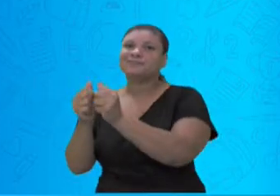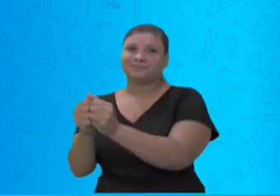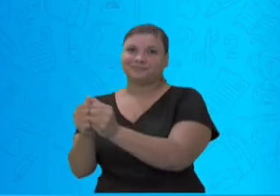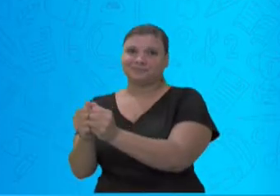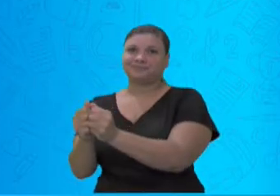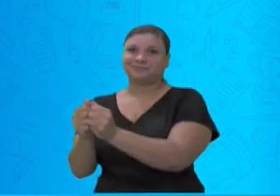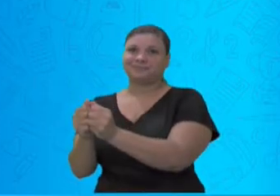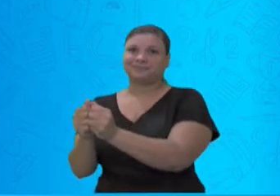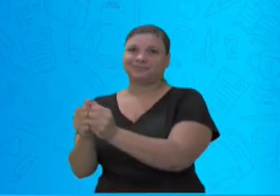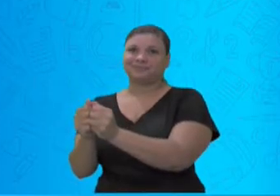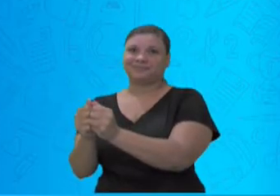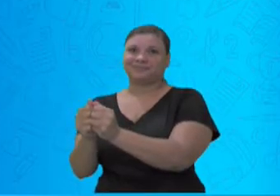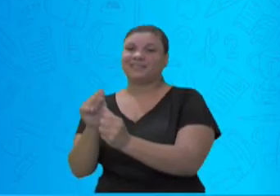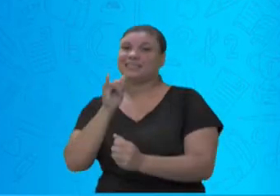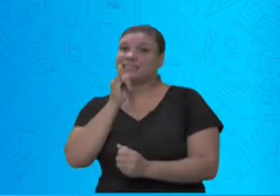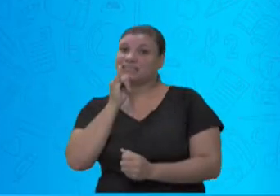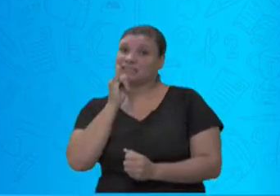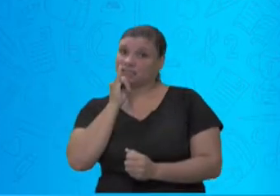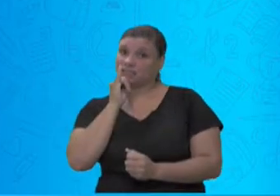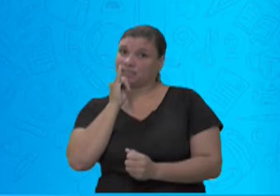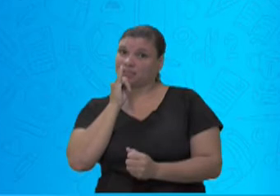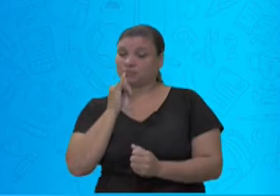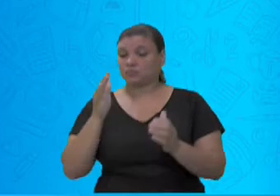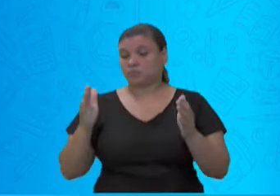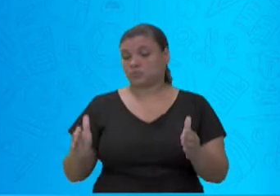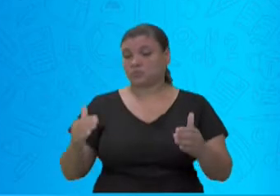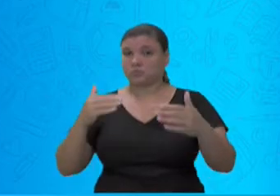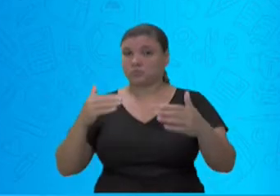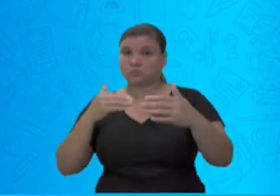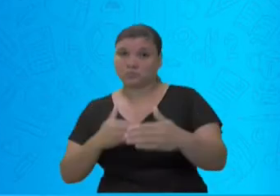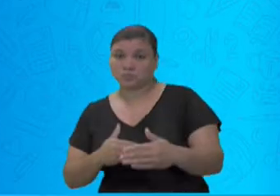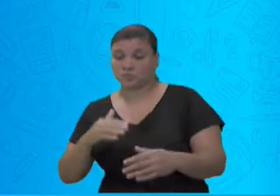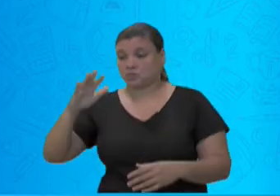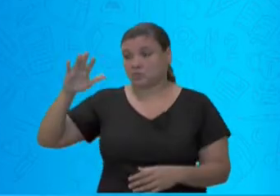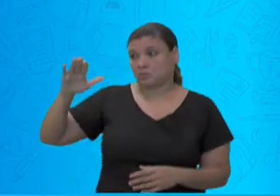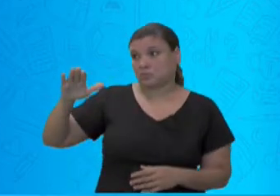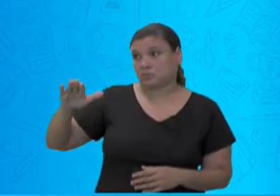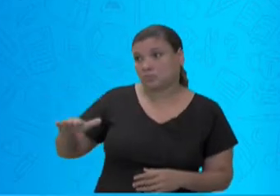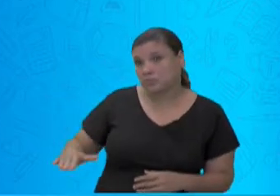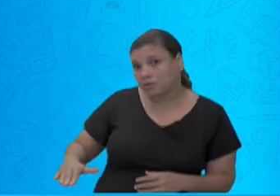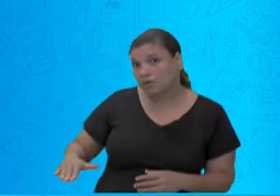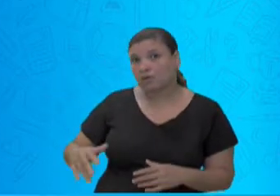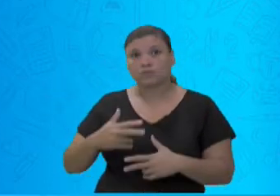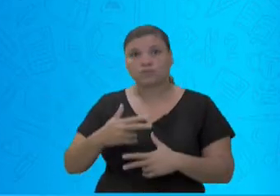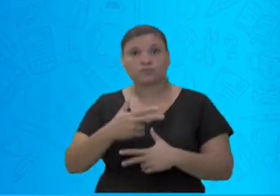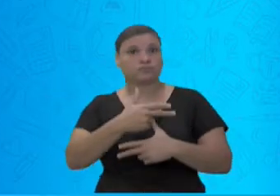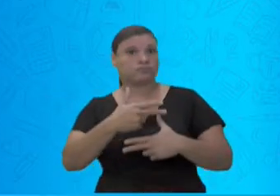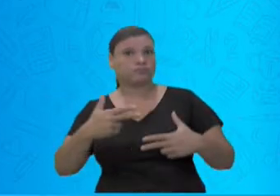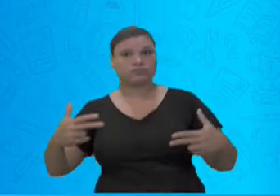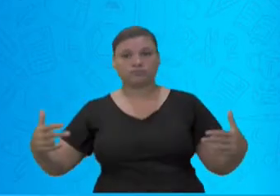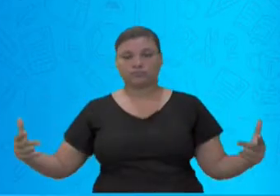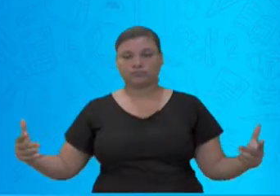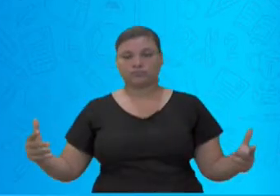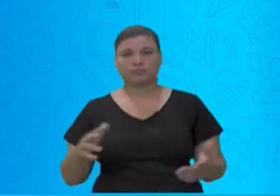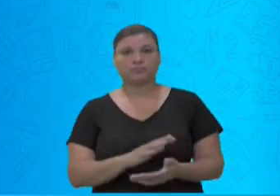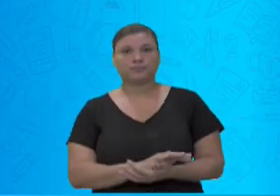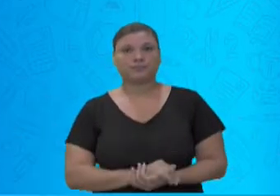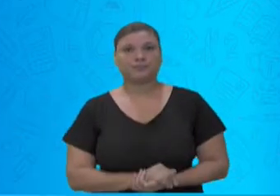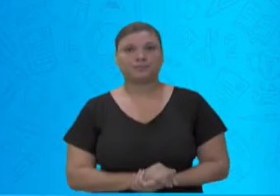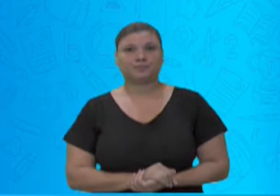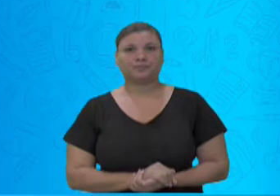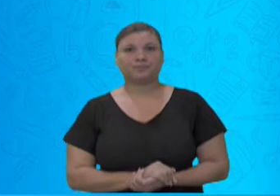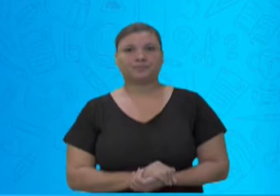Então, temos os exemplos: caixa, baixo, rouxinol e outros.